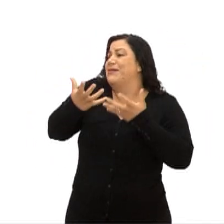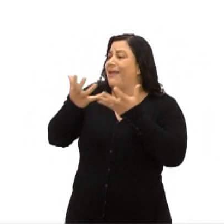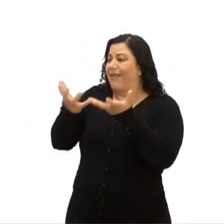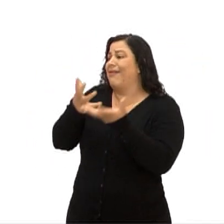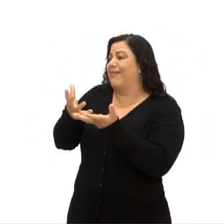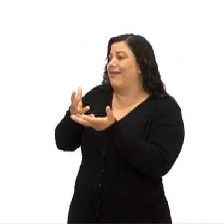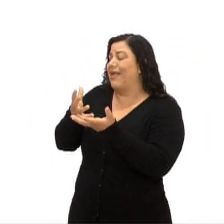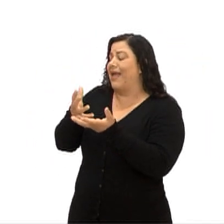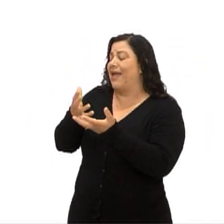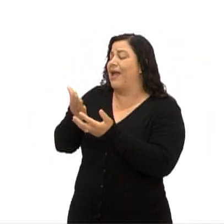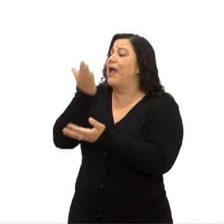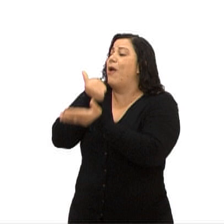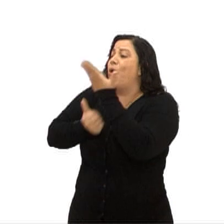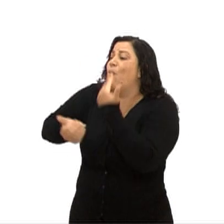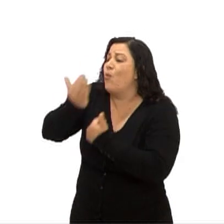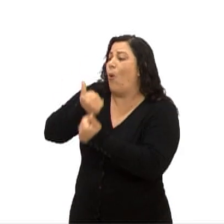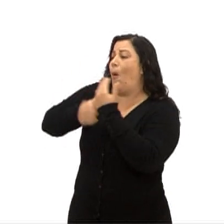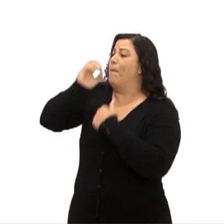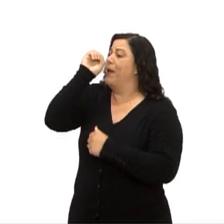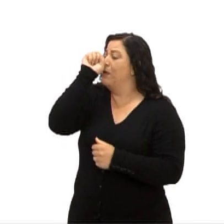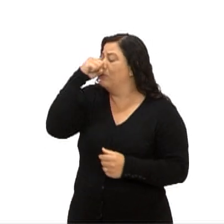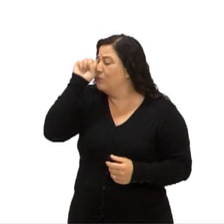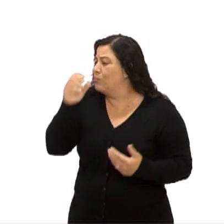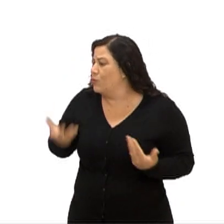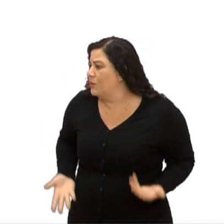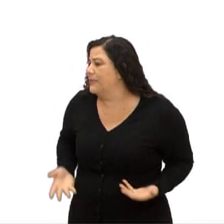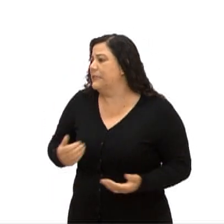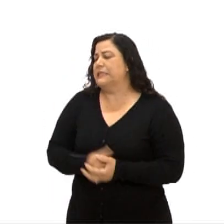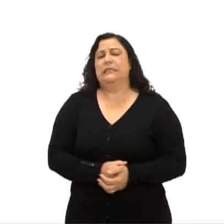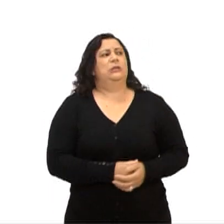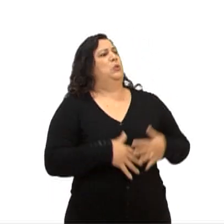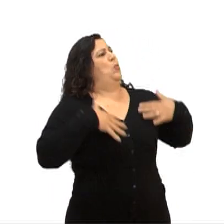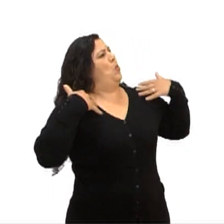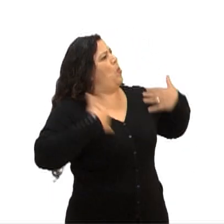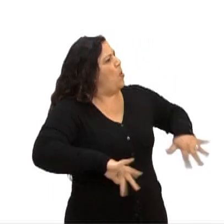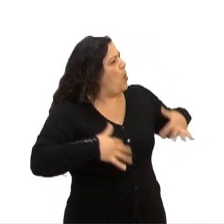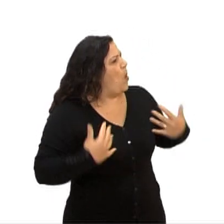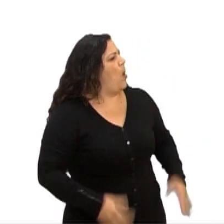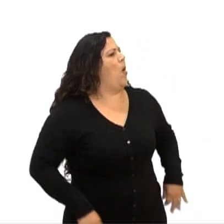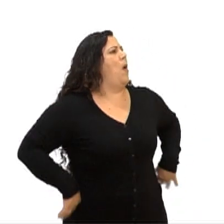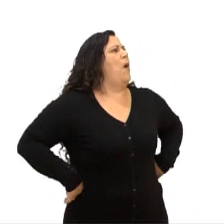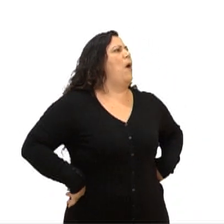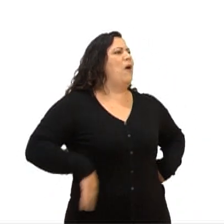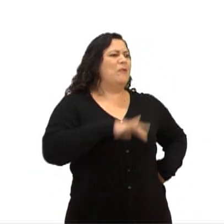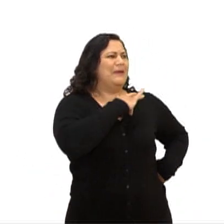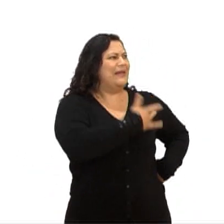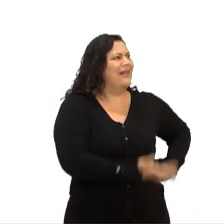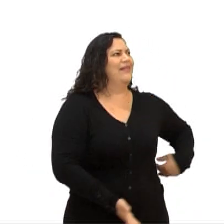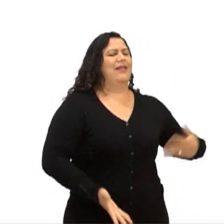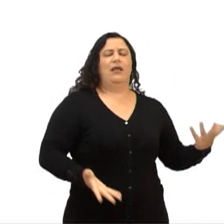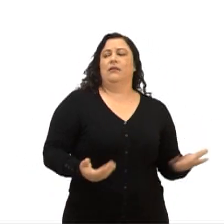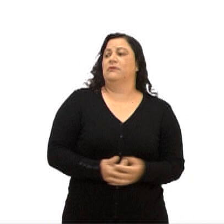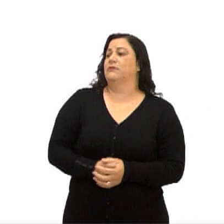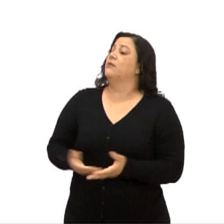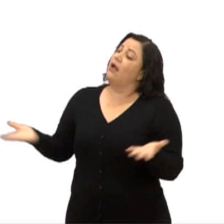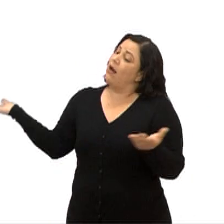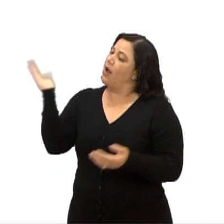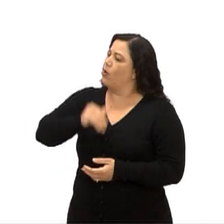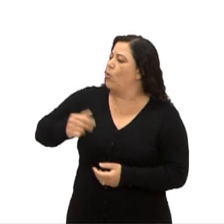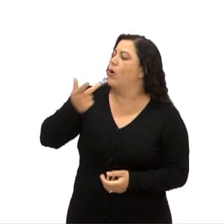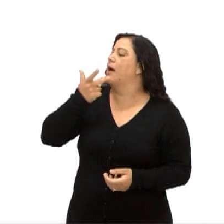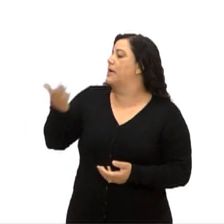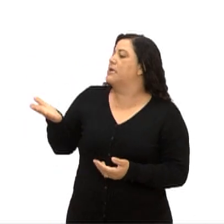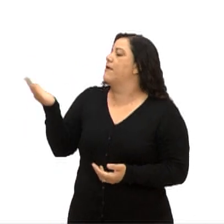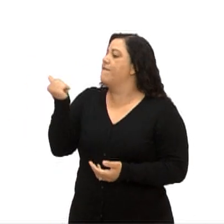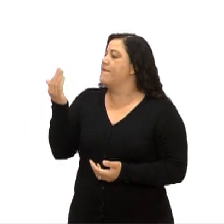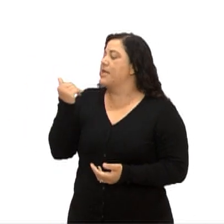porquinhos, vírgula, o desalmado. Daí ela responde, novamente, agora vem fazer o lanche. Ela respondeu a pergunta e diz,